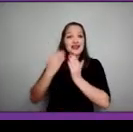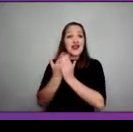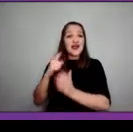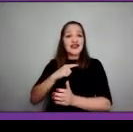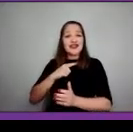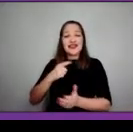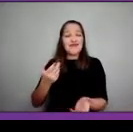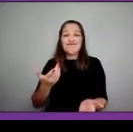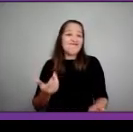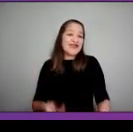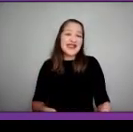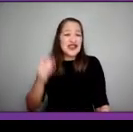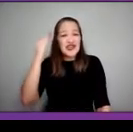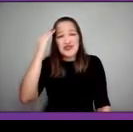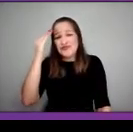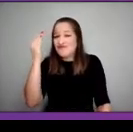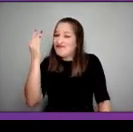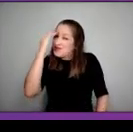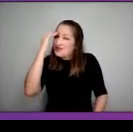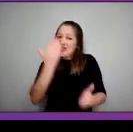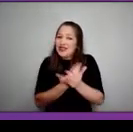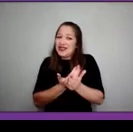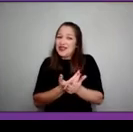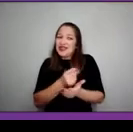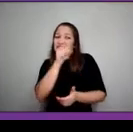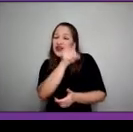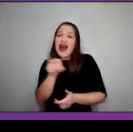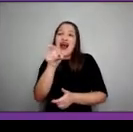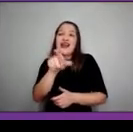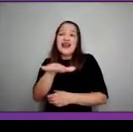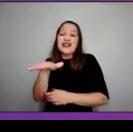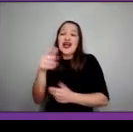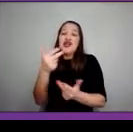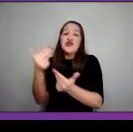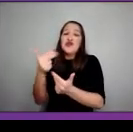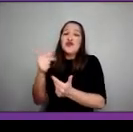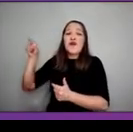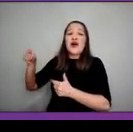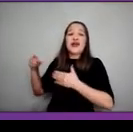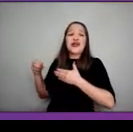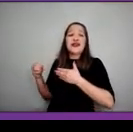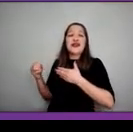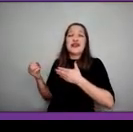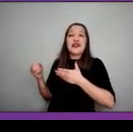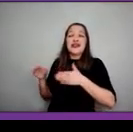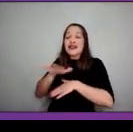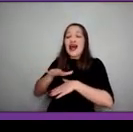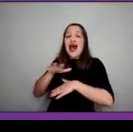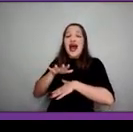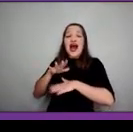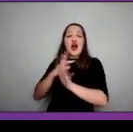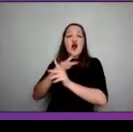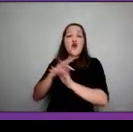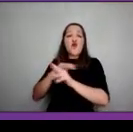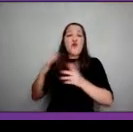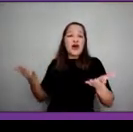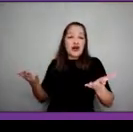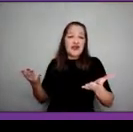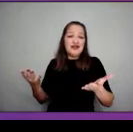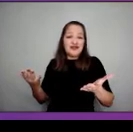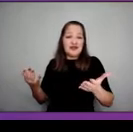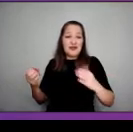procedimento a mesma coisa que vou fazer aqui na área urbana mesmo que ele as asas periférica que construir esse lugar do conhecimento a partir desse